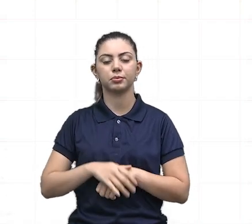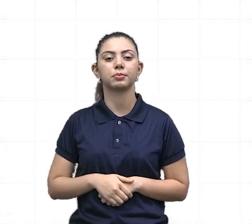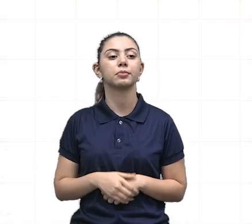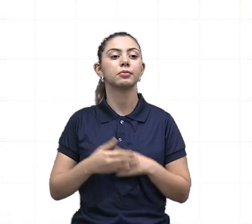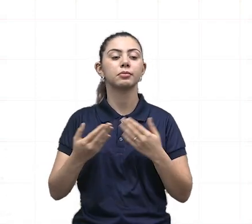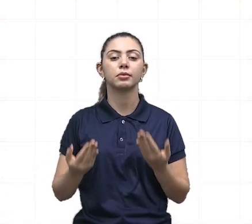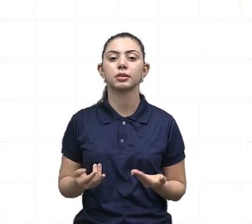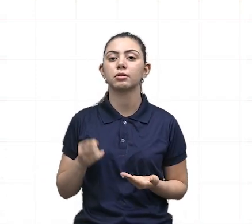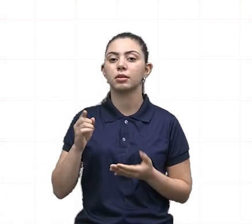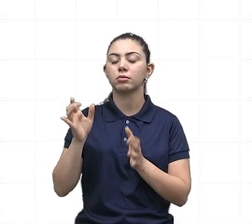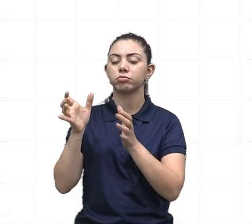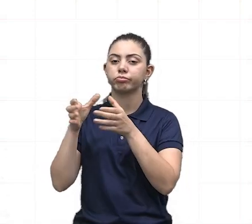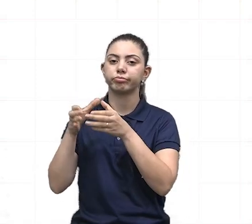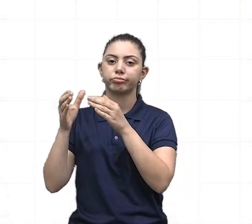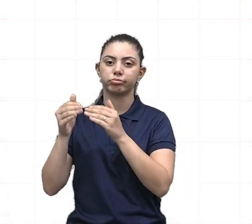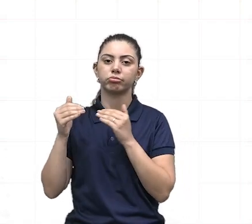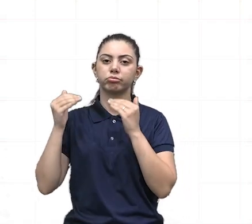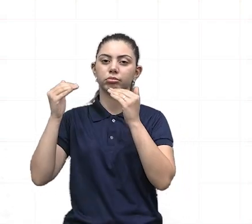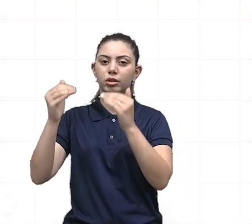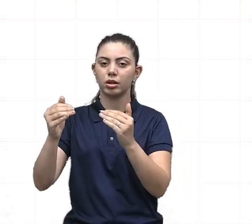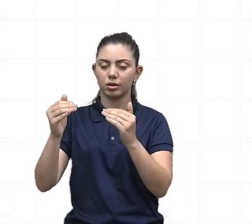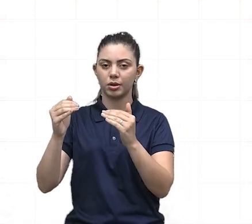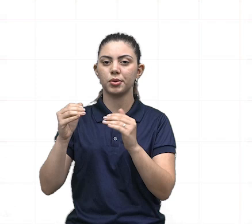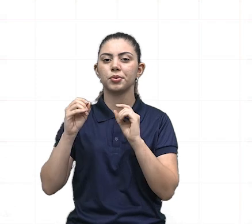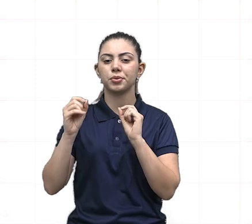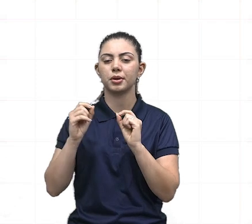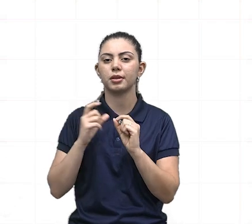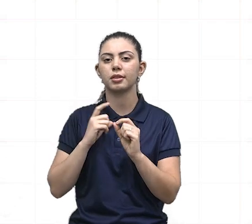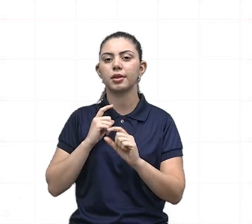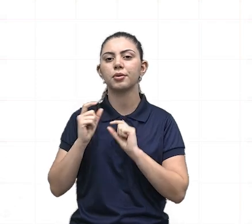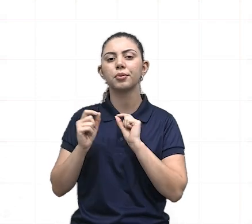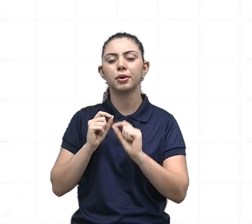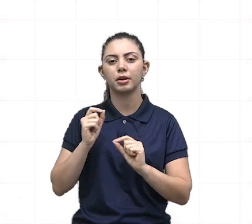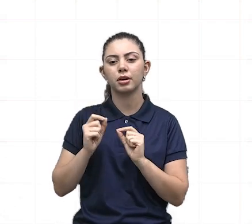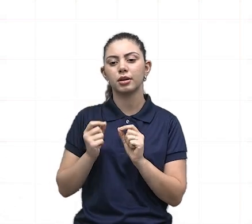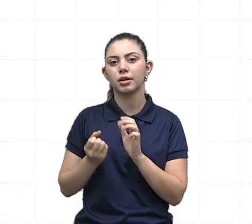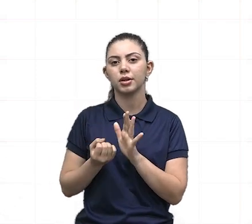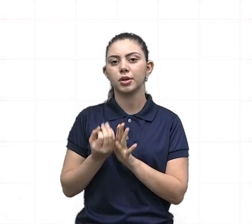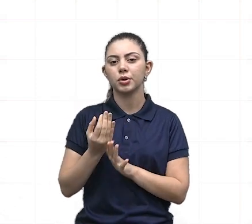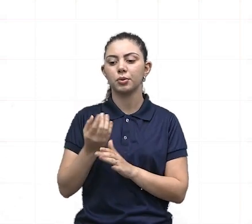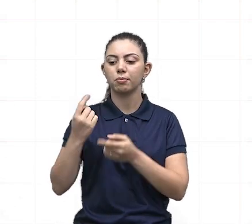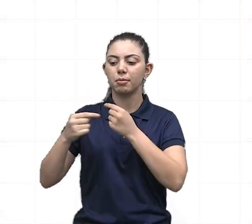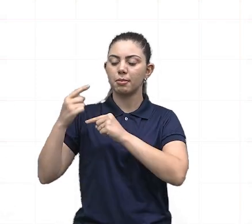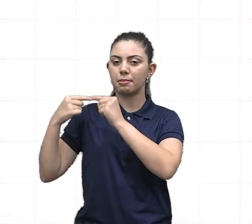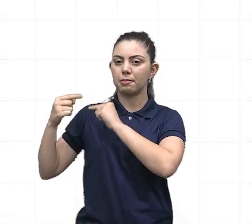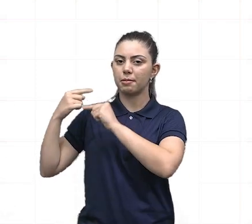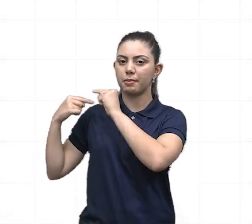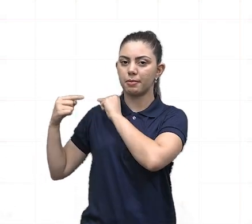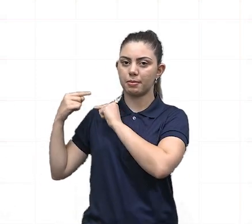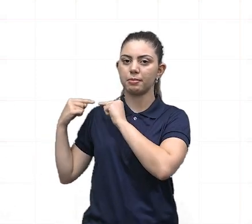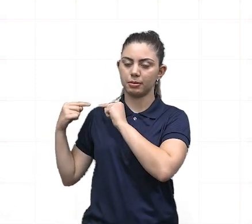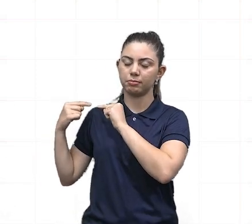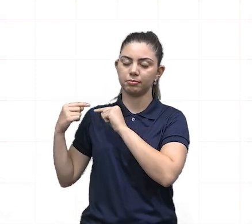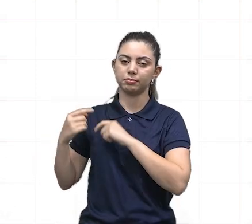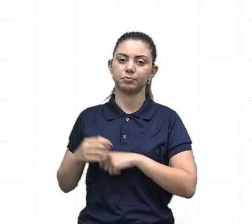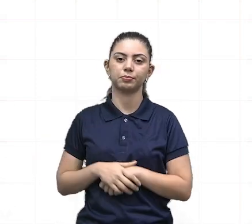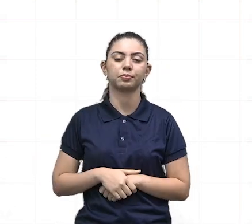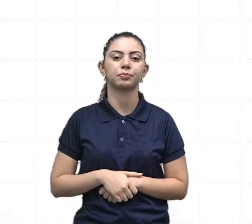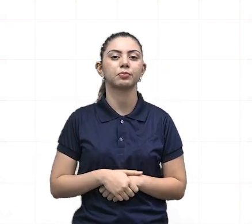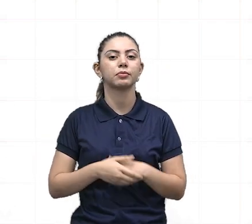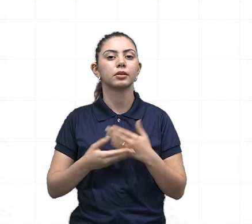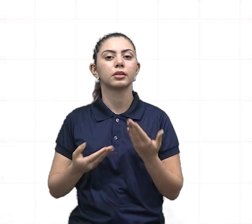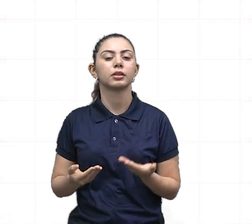nobreza geralmente vinha da herança dada, então, né, pelo sangue. A nobreza também